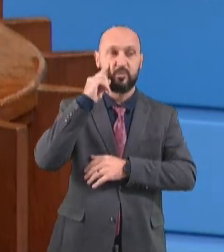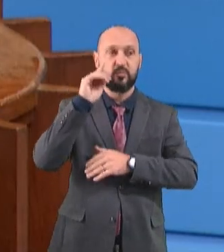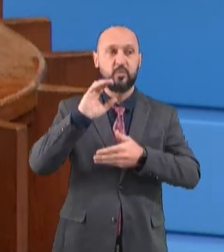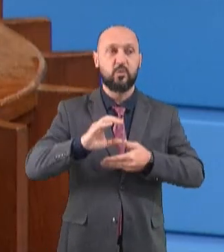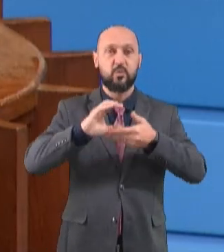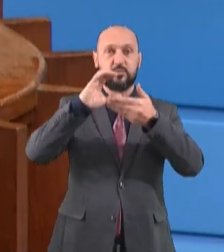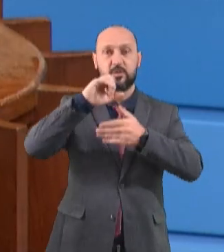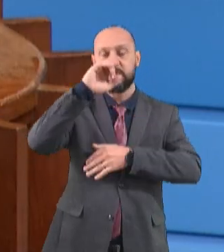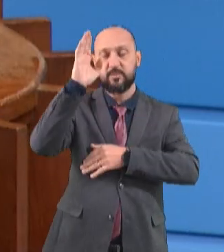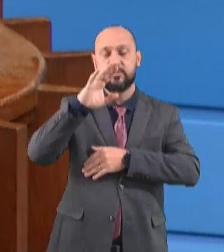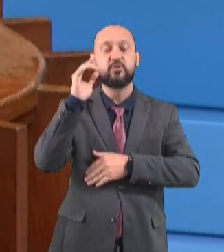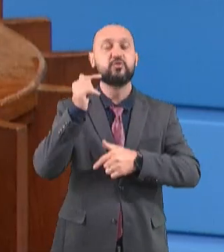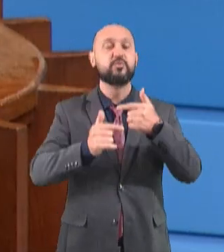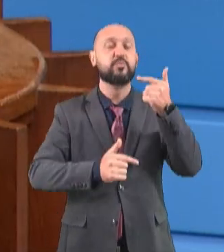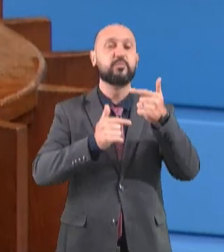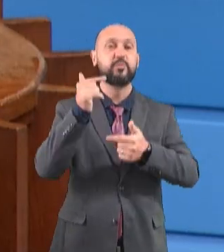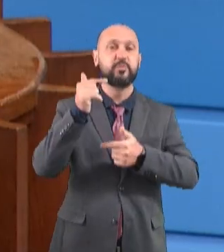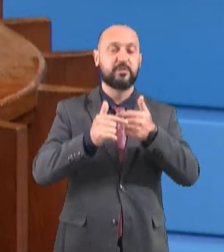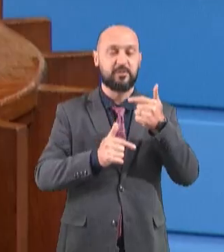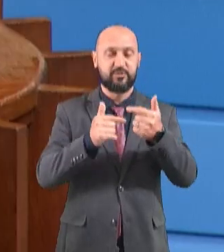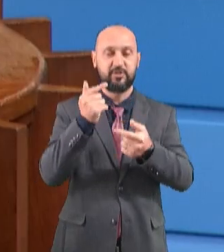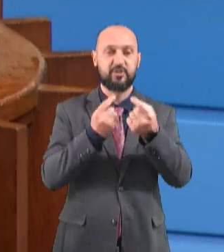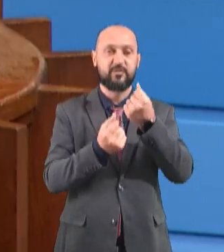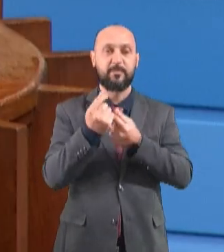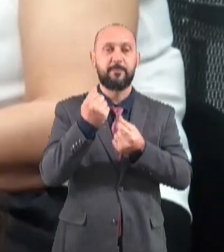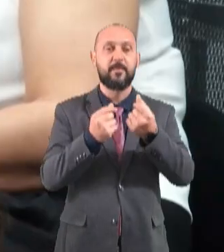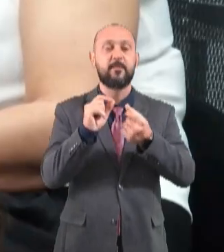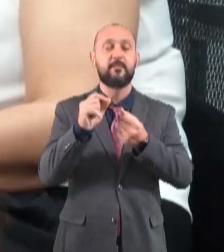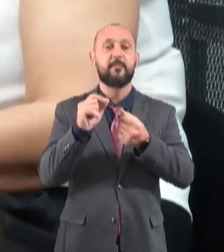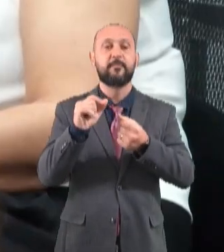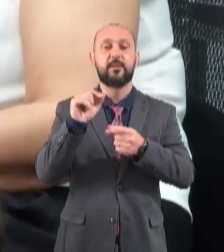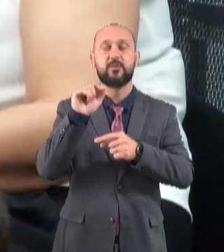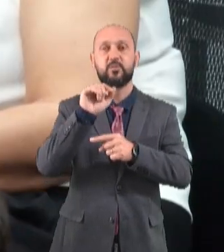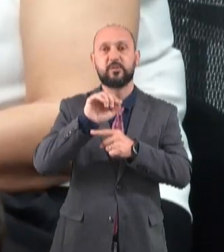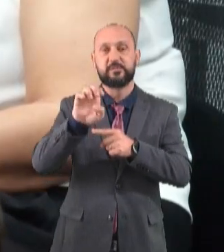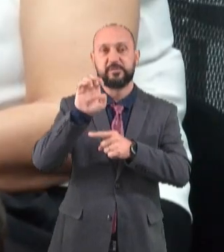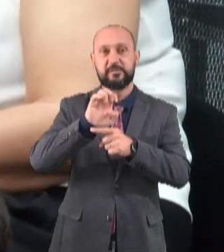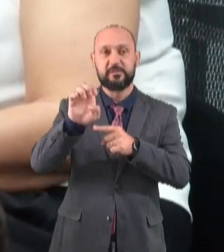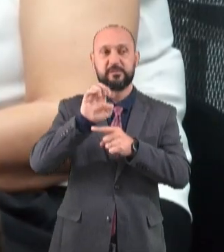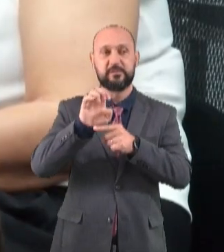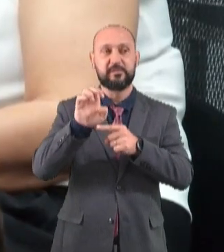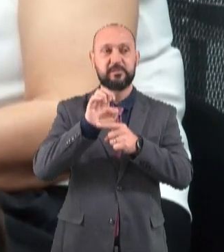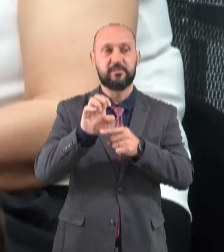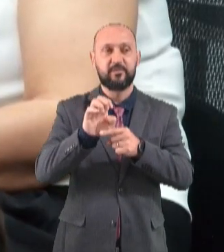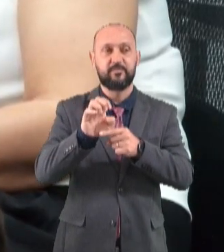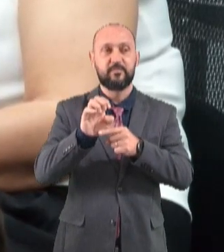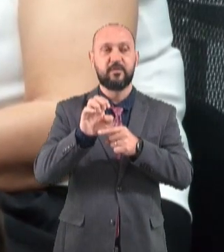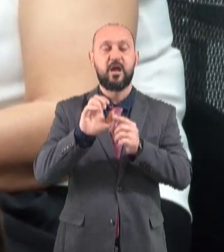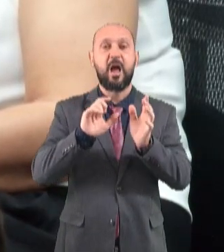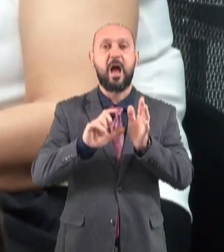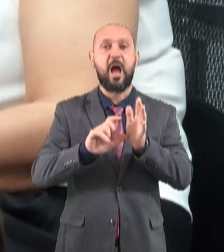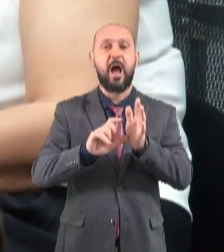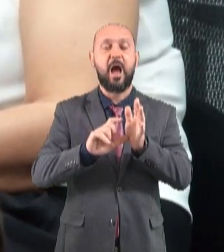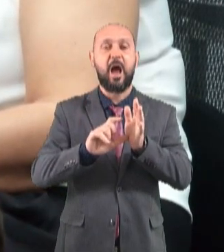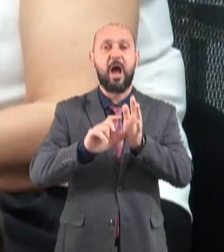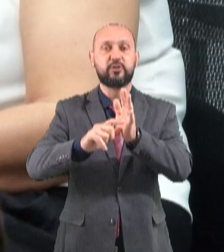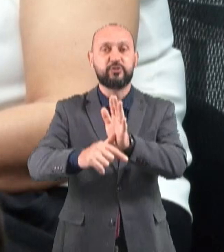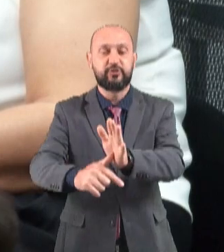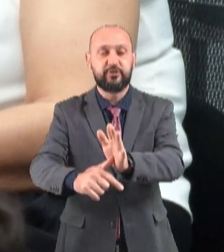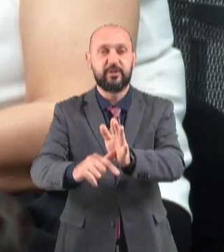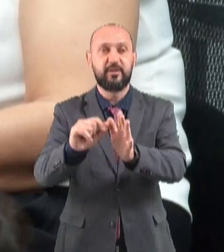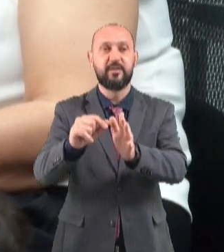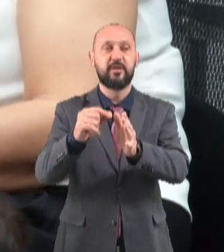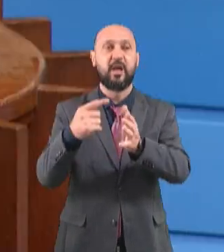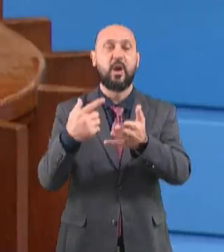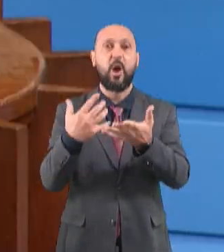Conselho Nacional de Política Fazendária, o CONFAZ, para que os estados adiram a essa proposta